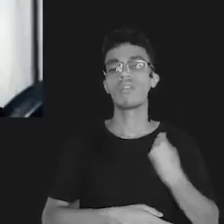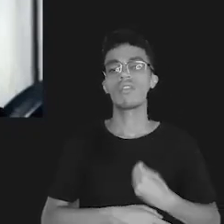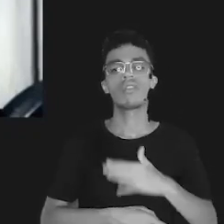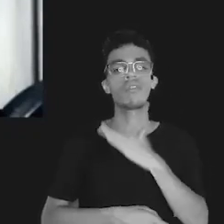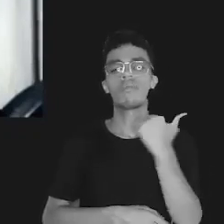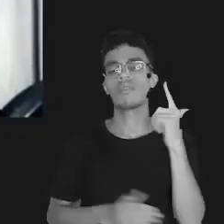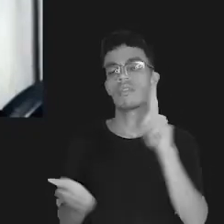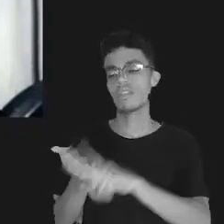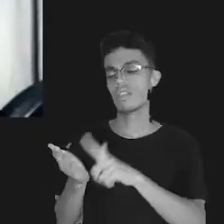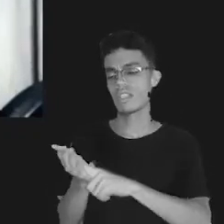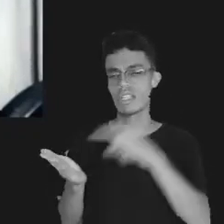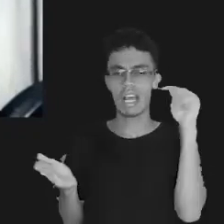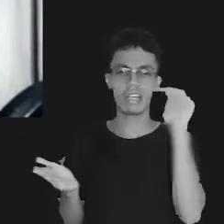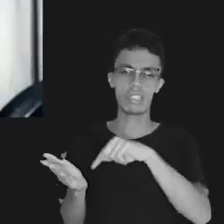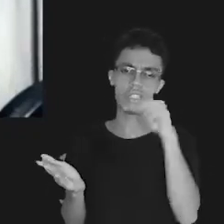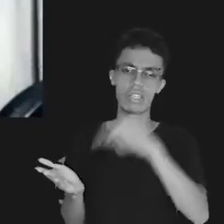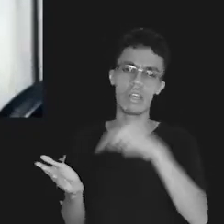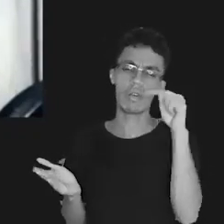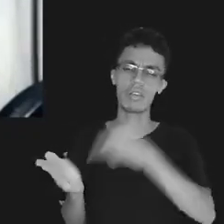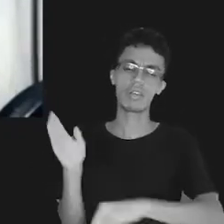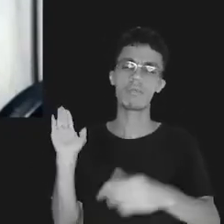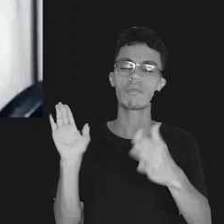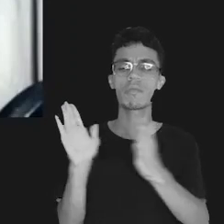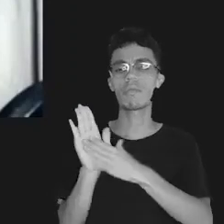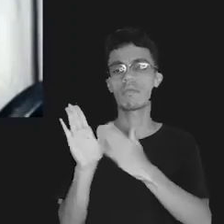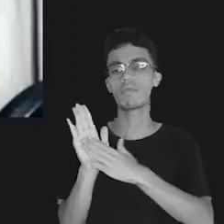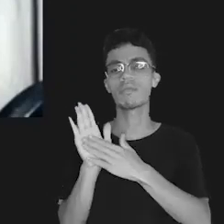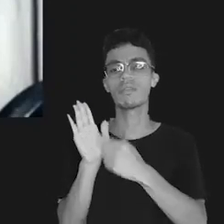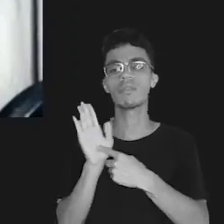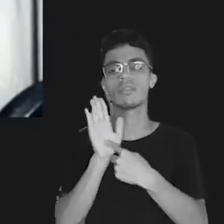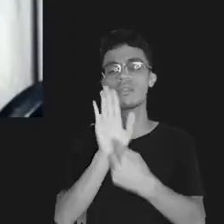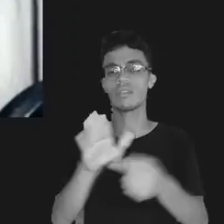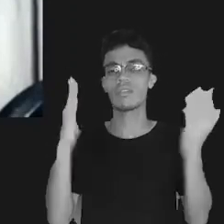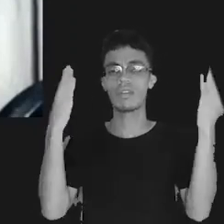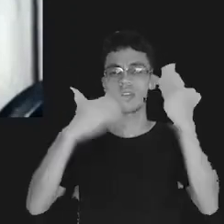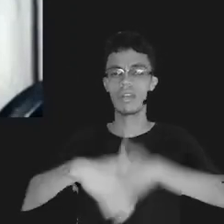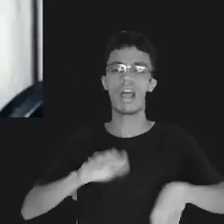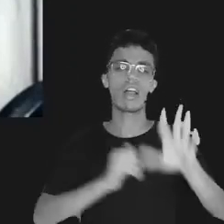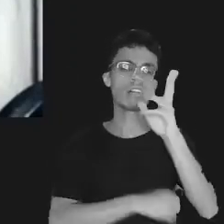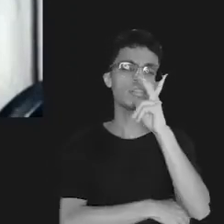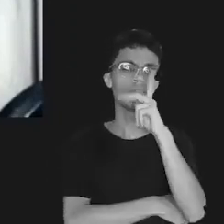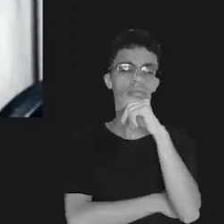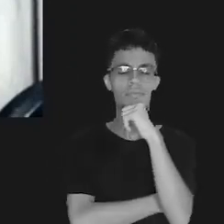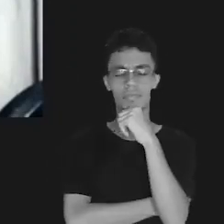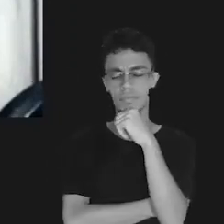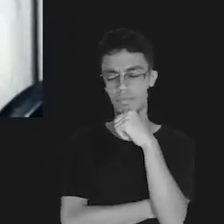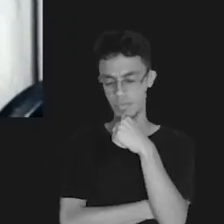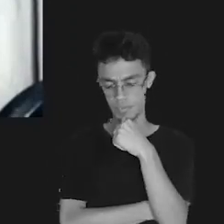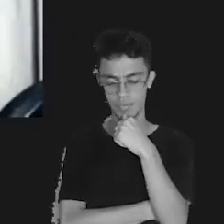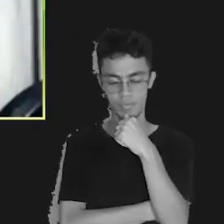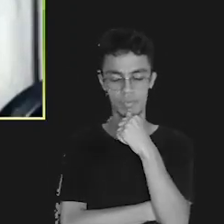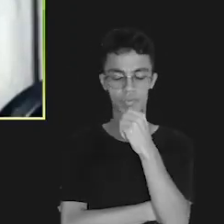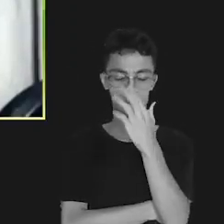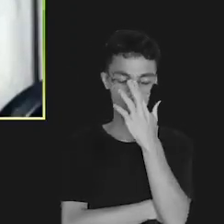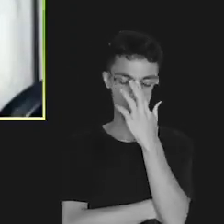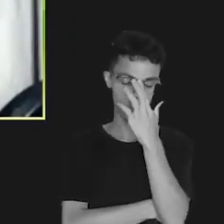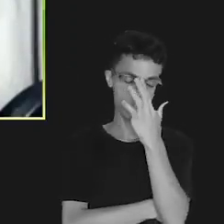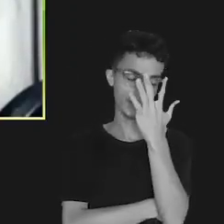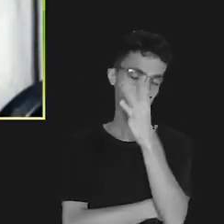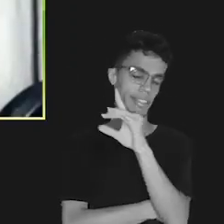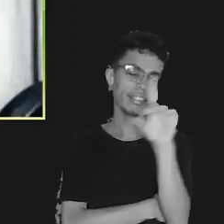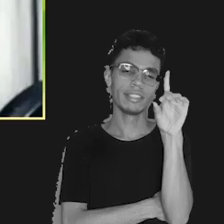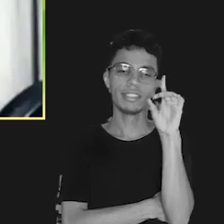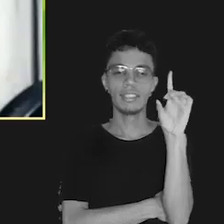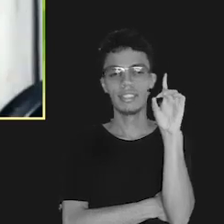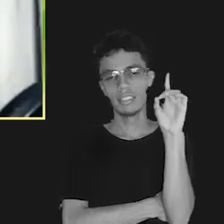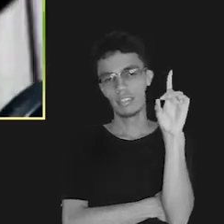nos livros. Deve estar nos livros. Pela memória dos meus! Por